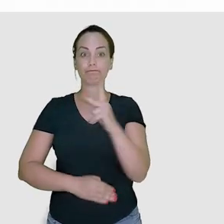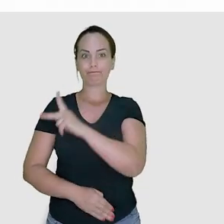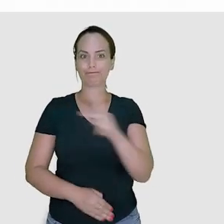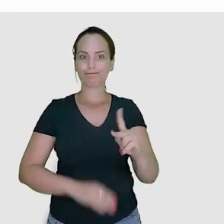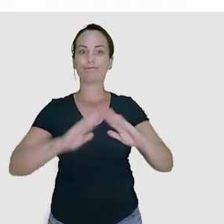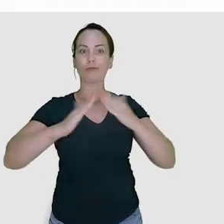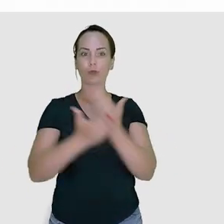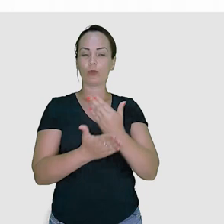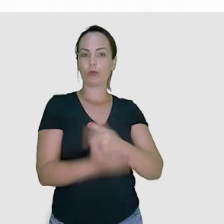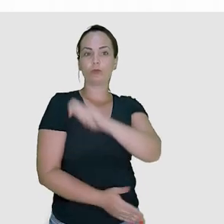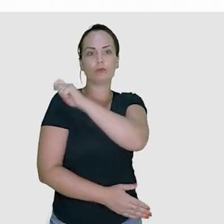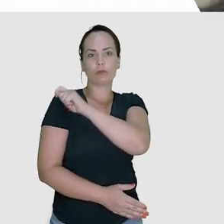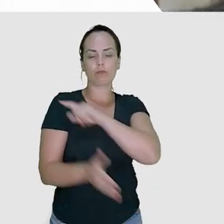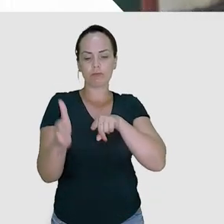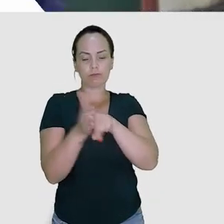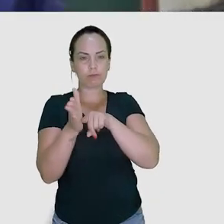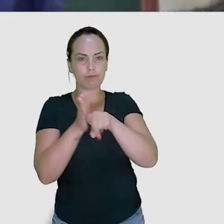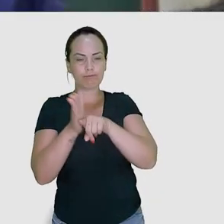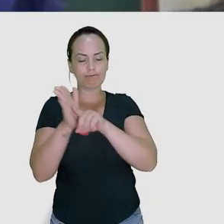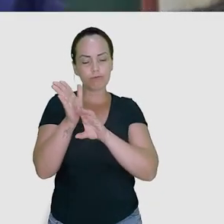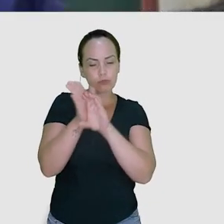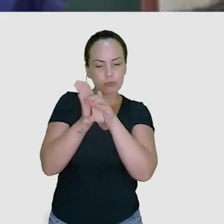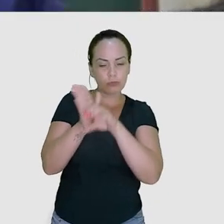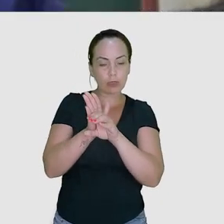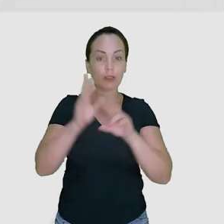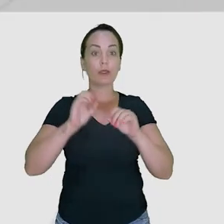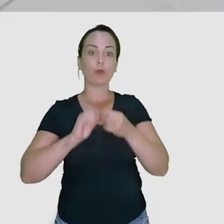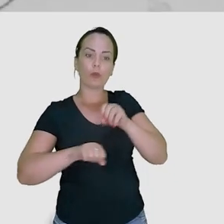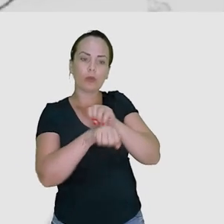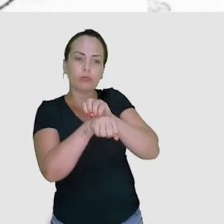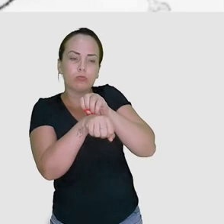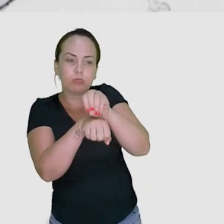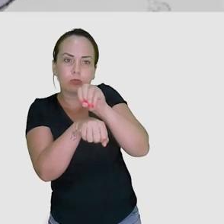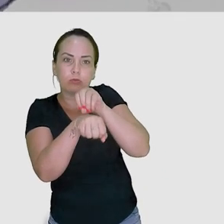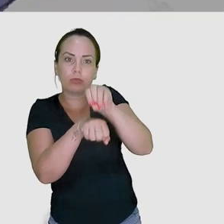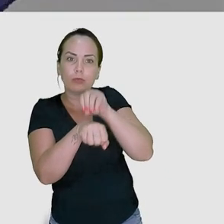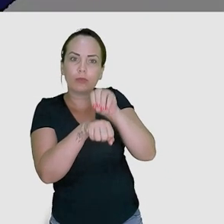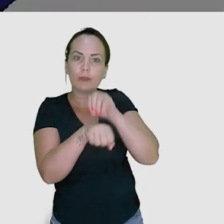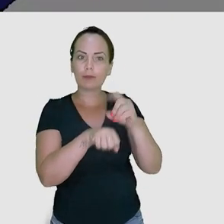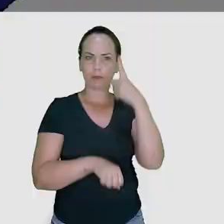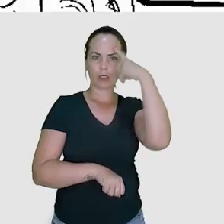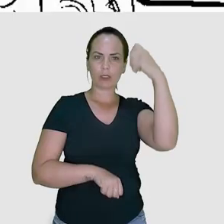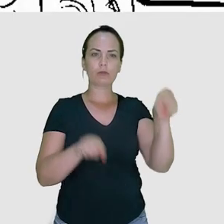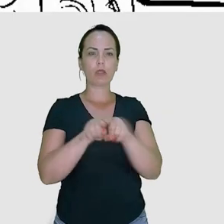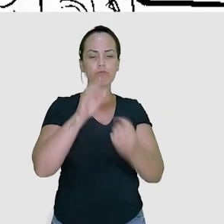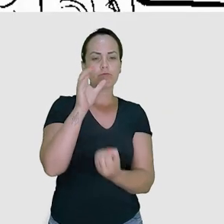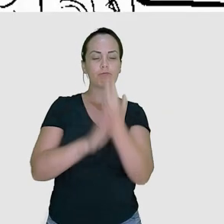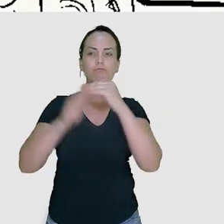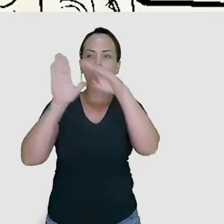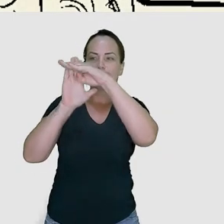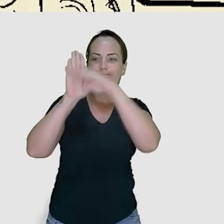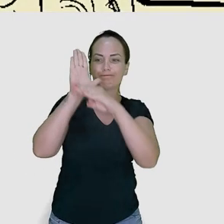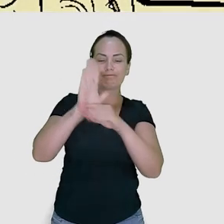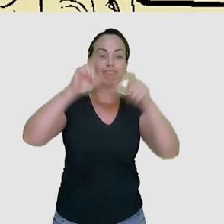organização do conhecimento. Com a ajuda de 2 professores da escola, os alunos pesquisaram conteúdo científico sobre o tema, sugeriram